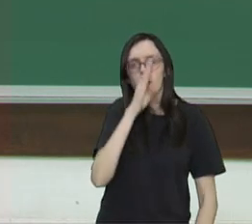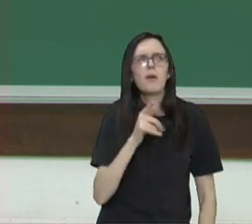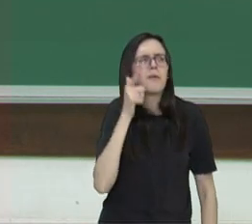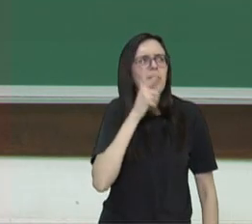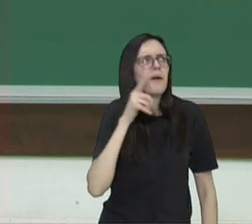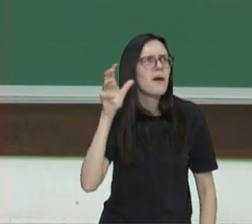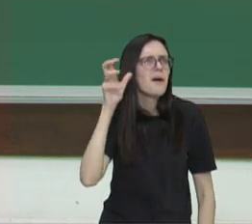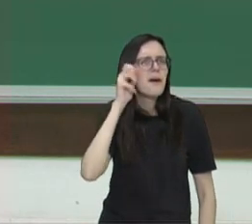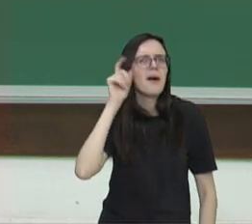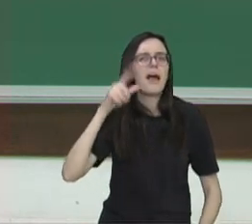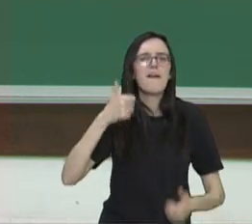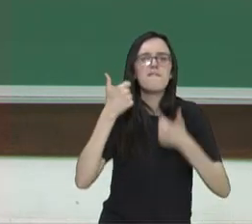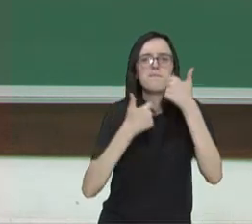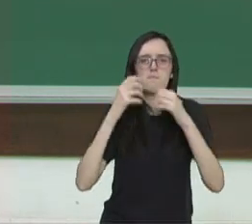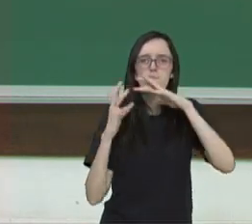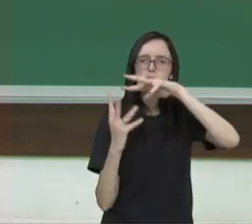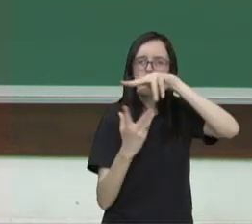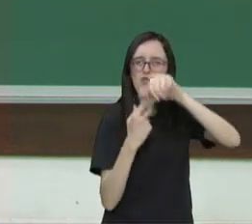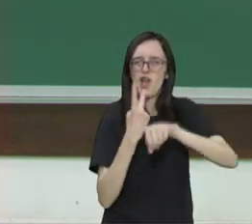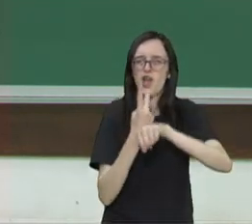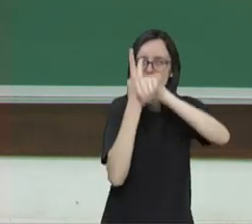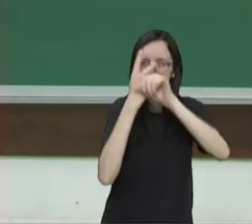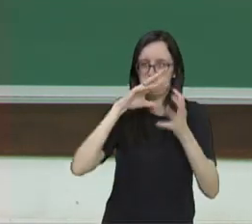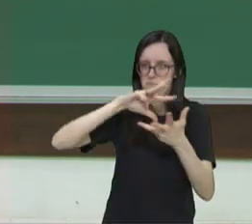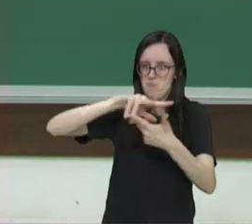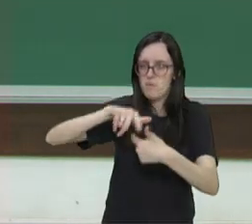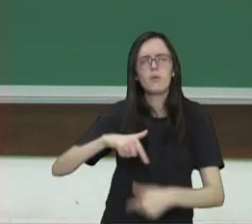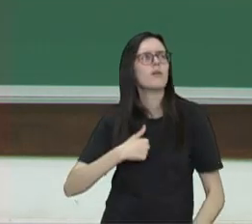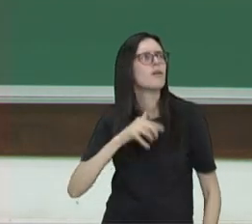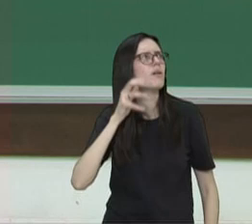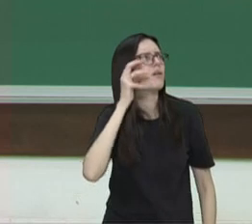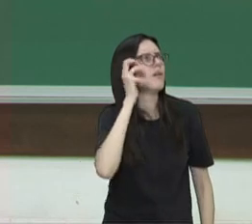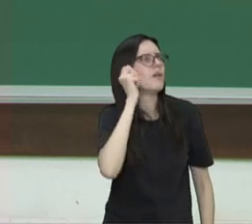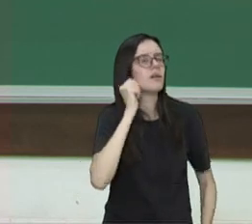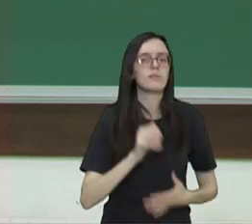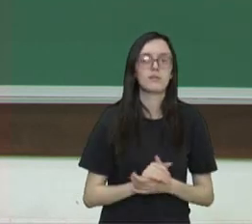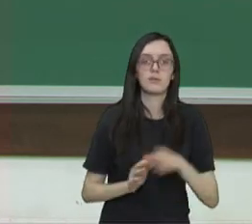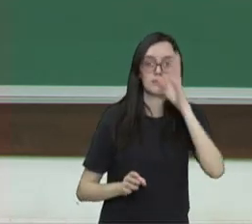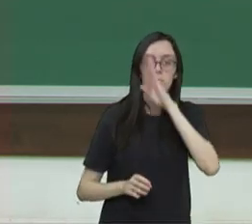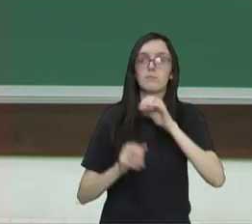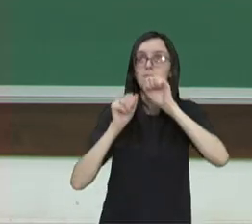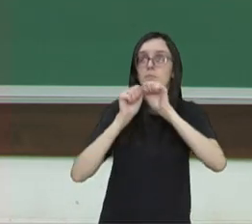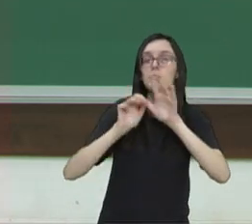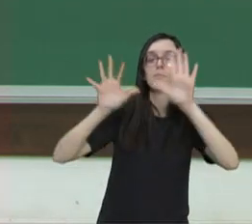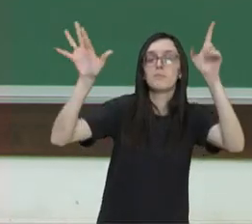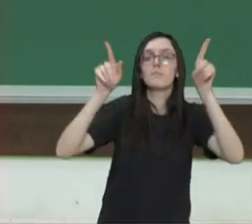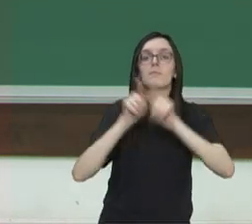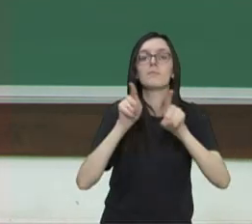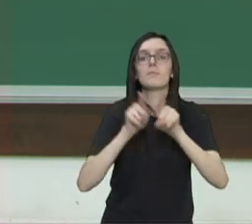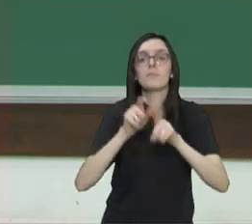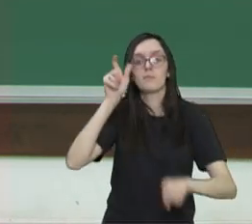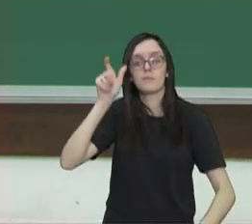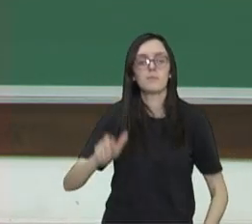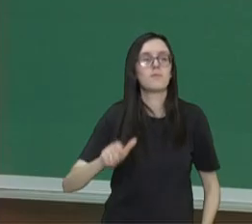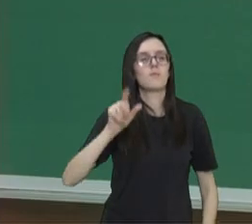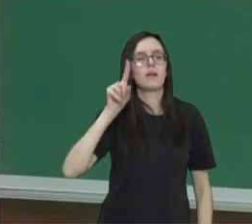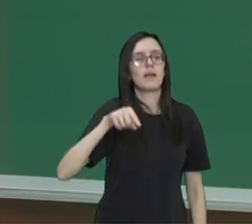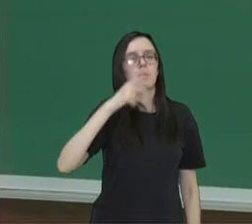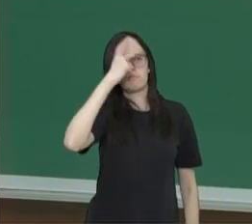uma transmissão de Copa do Mundo. Essa transmissão foi feita pelo Brasil todo e o compositor Ari